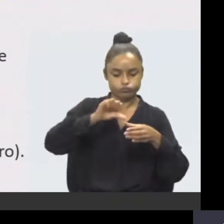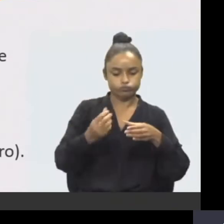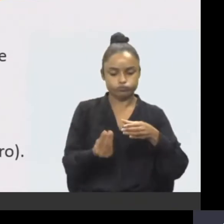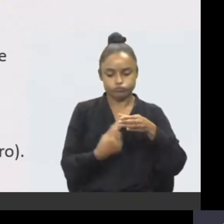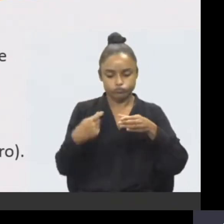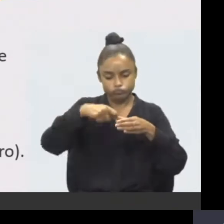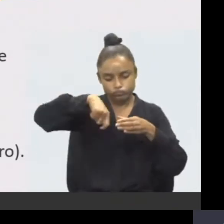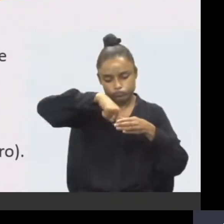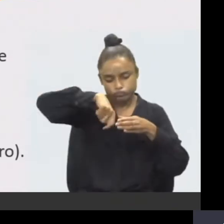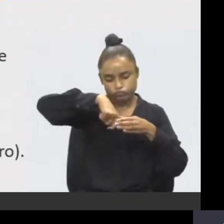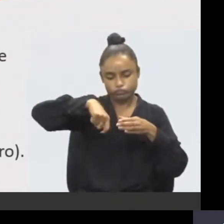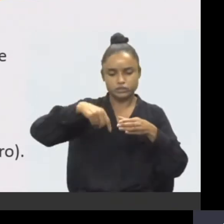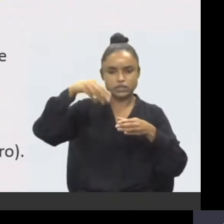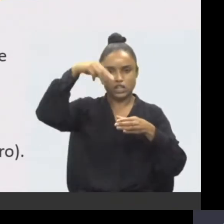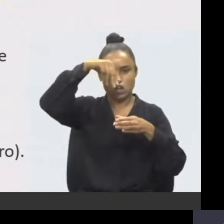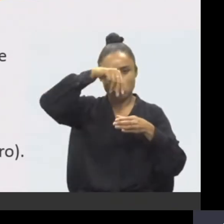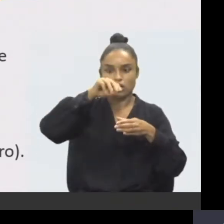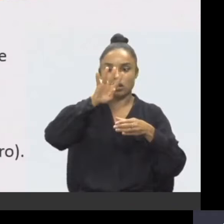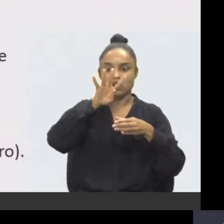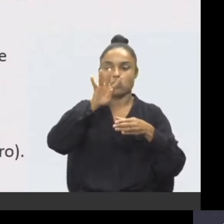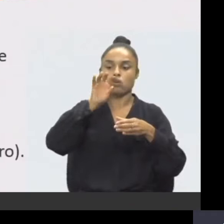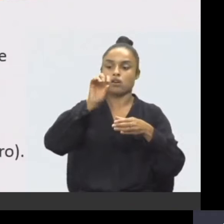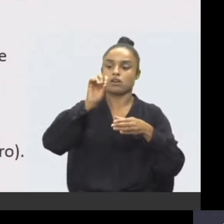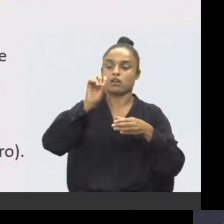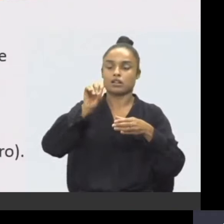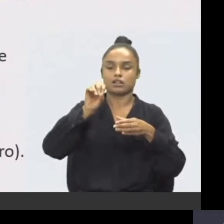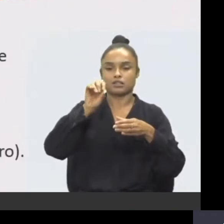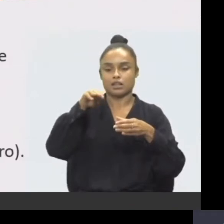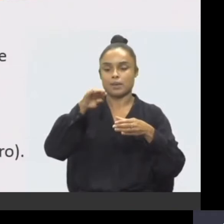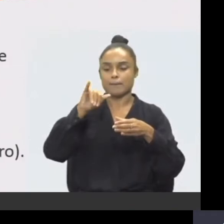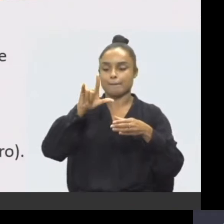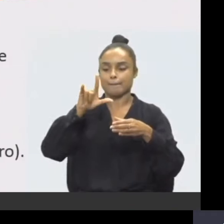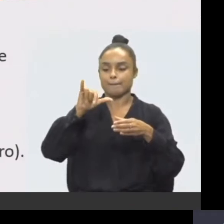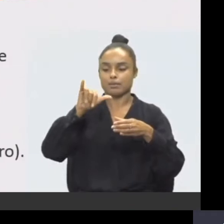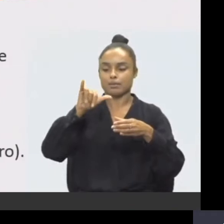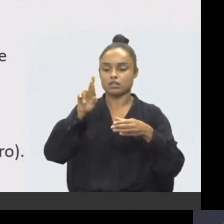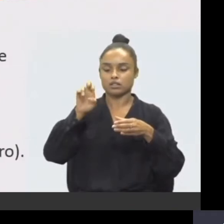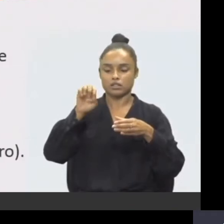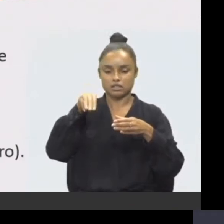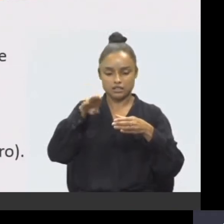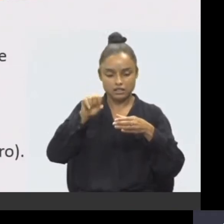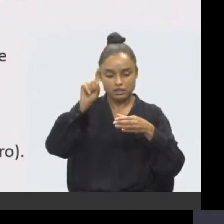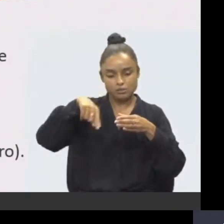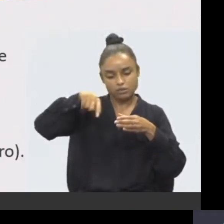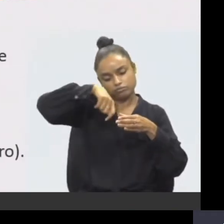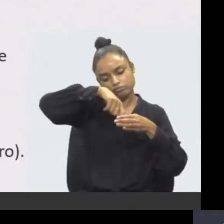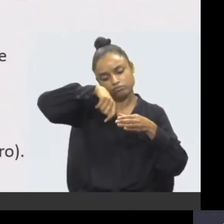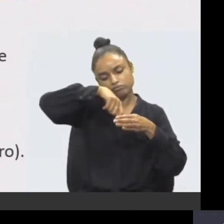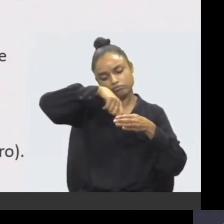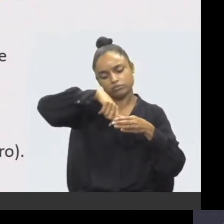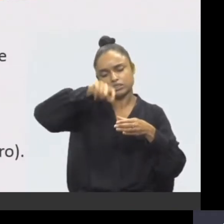água. Entretanto, 100 ml de água para a gente realizar os testes é uma quantidade muito grande de